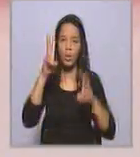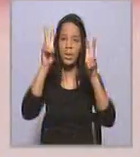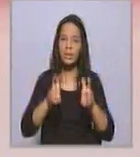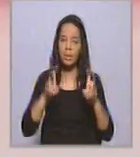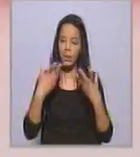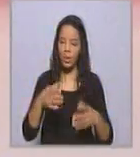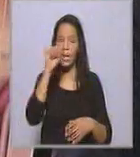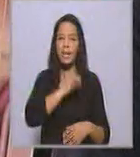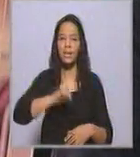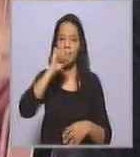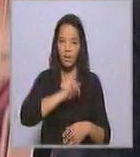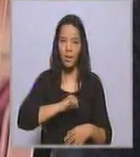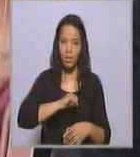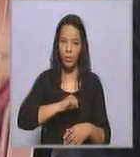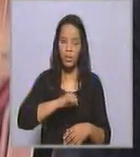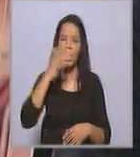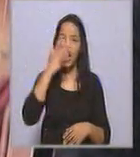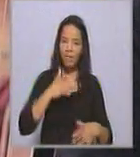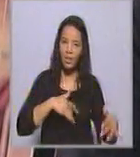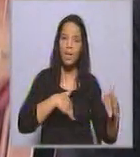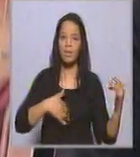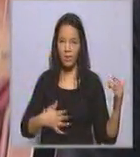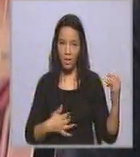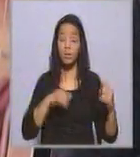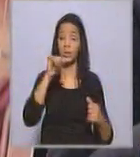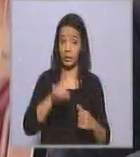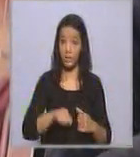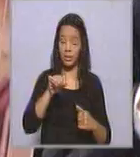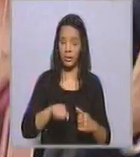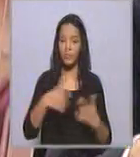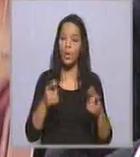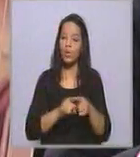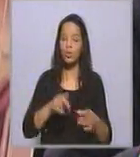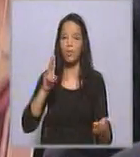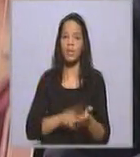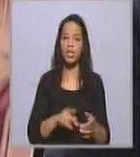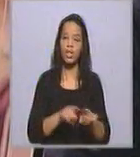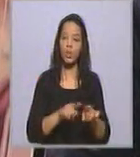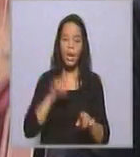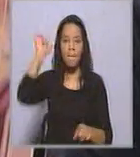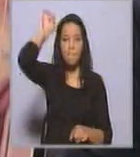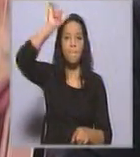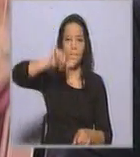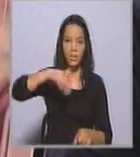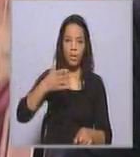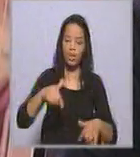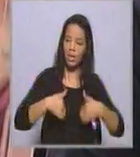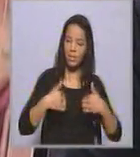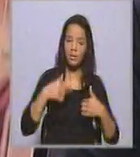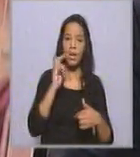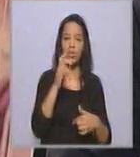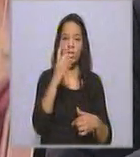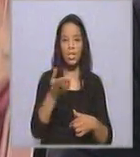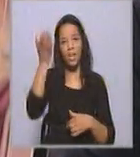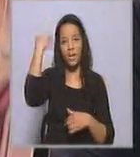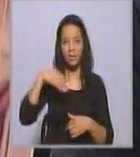Que exatamente. Que se chama mesmo África a Dançar. África a Dançar. Eles apadrinharam esta iniciativa há 6 anos atrás. E ele dizia também que aquilo era um